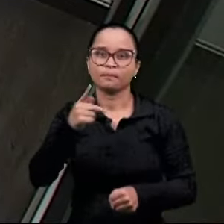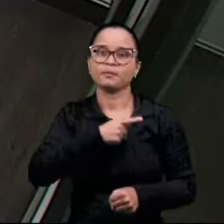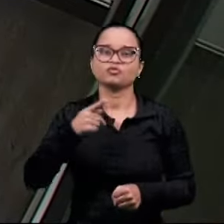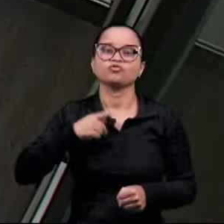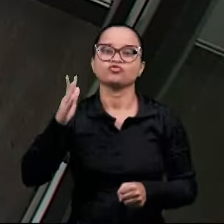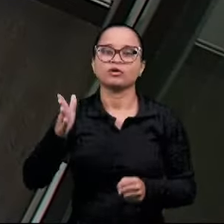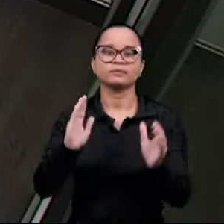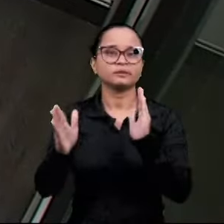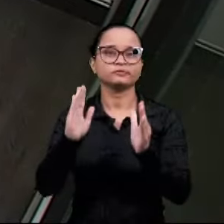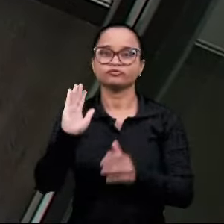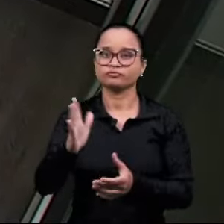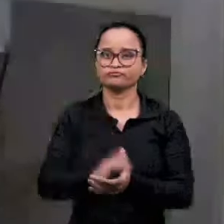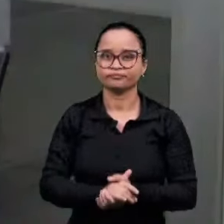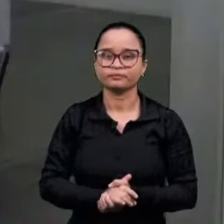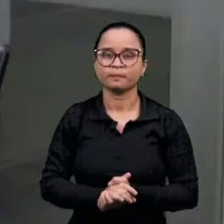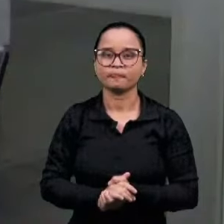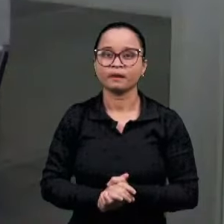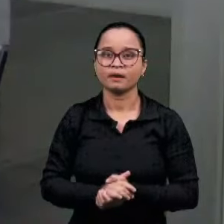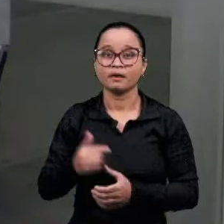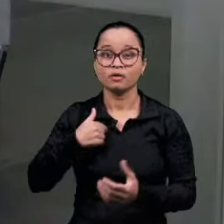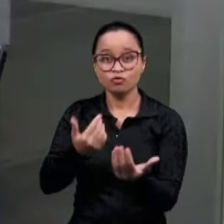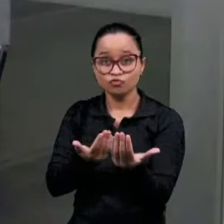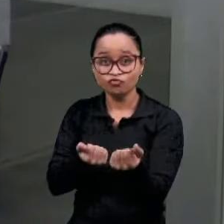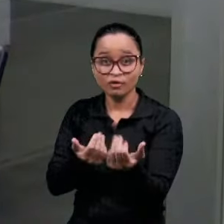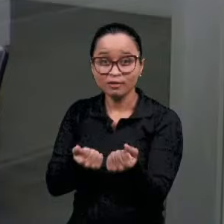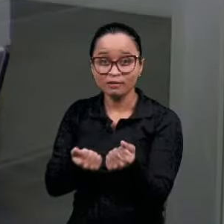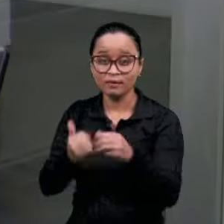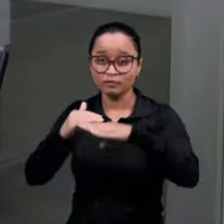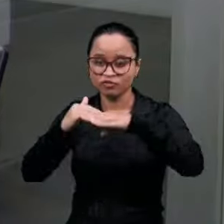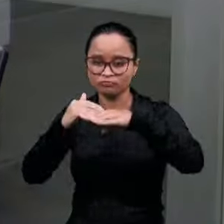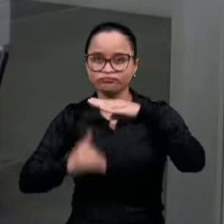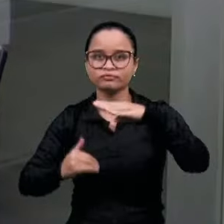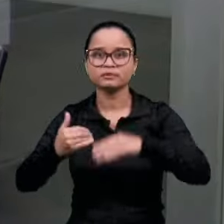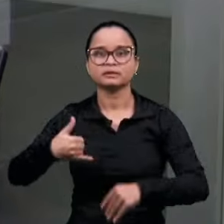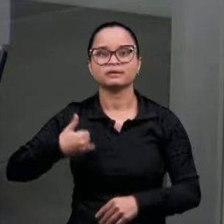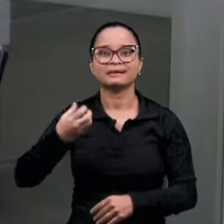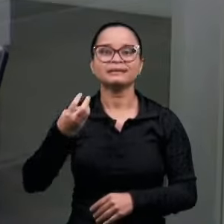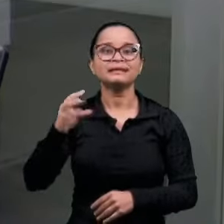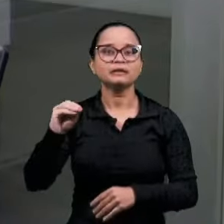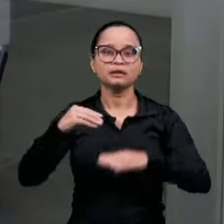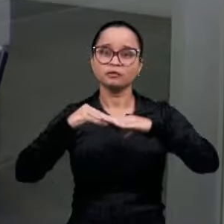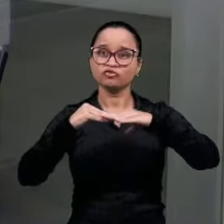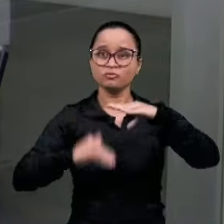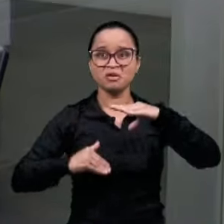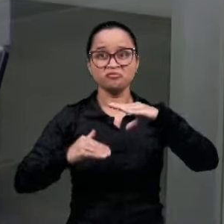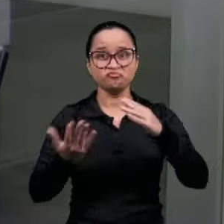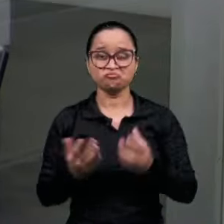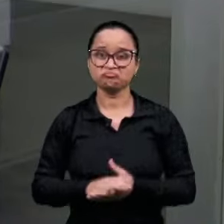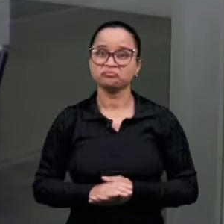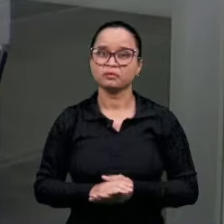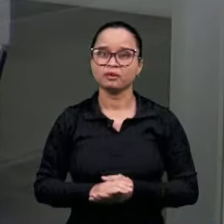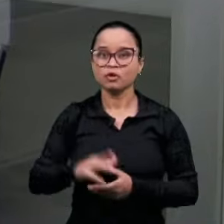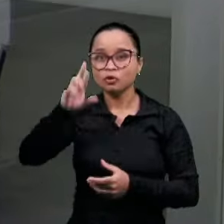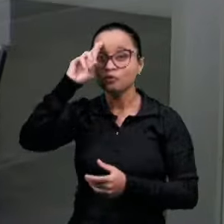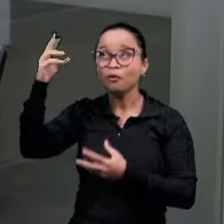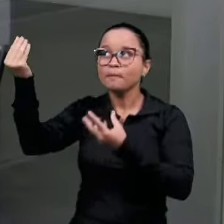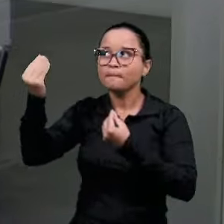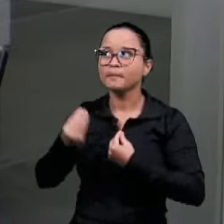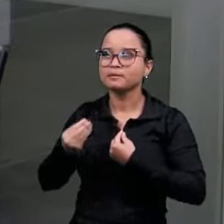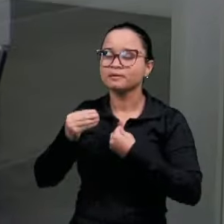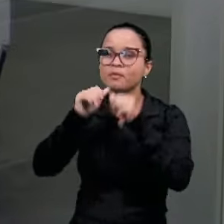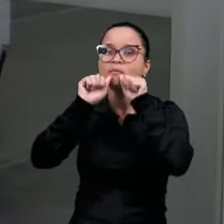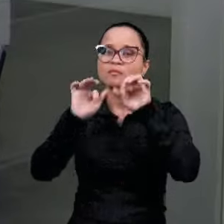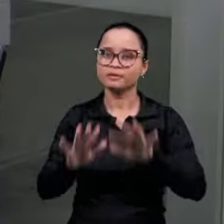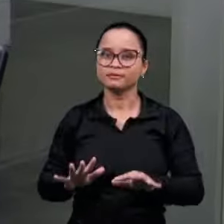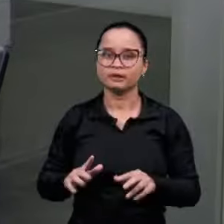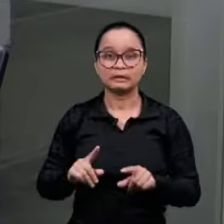Eu tinha menos de 30 anos. E o Senhor me concedeu esta bênção. E volto a dizer, foi